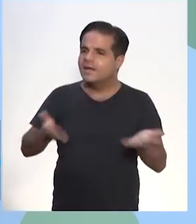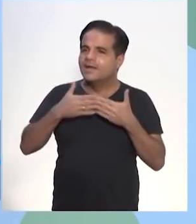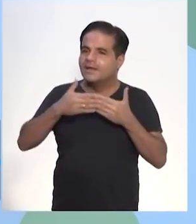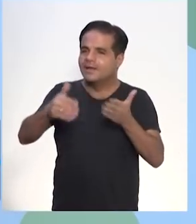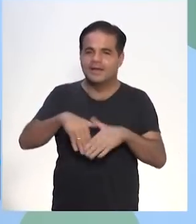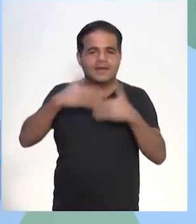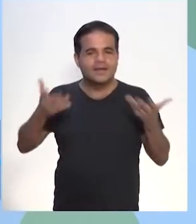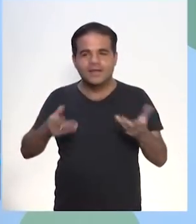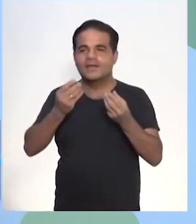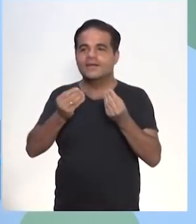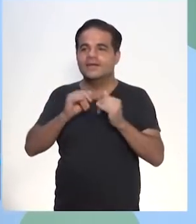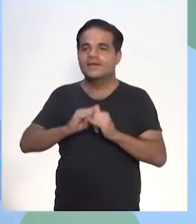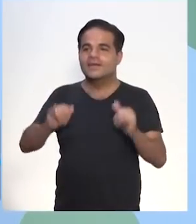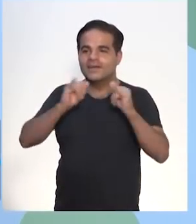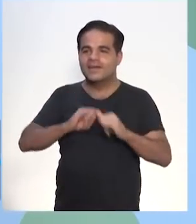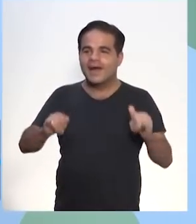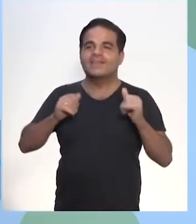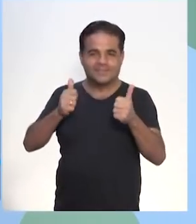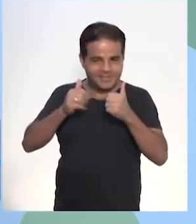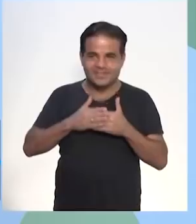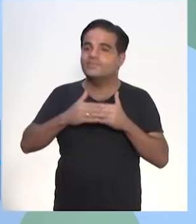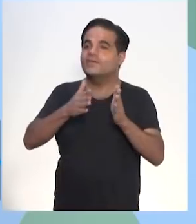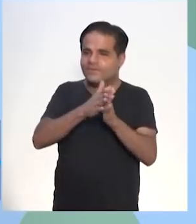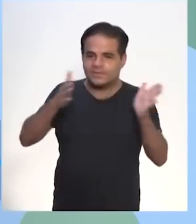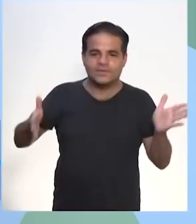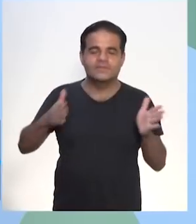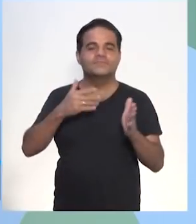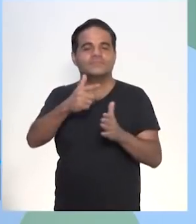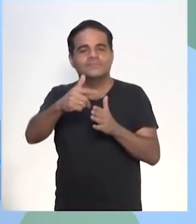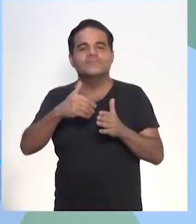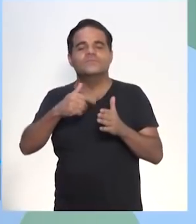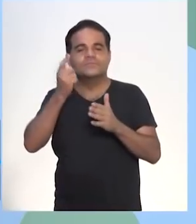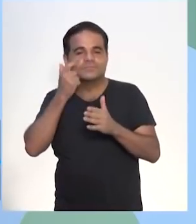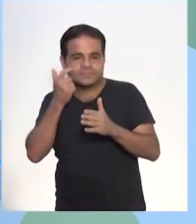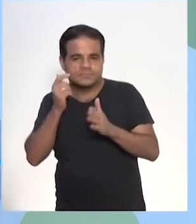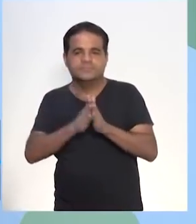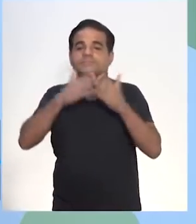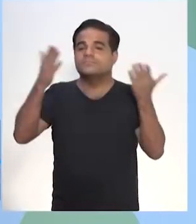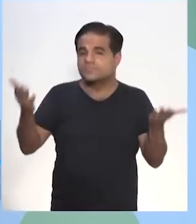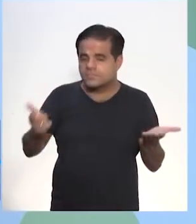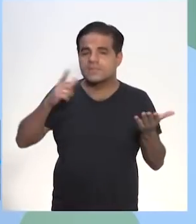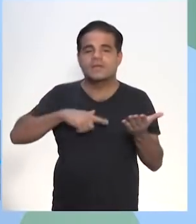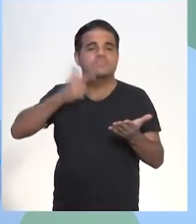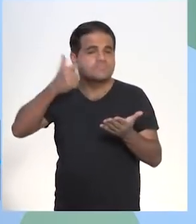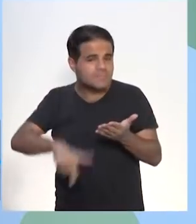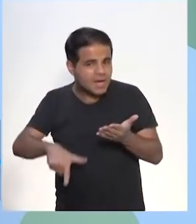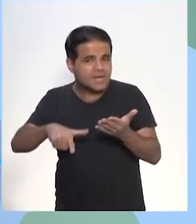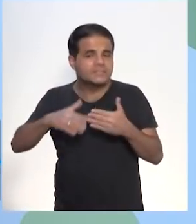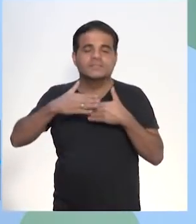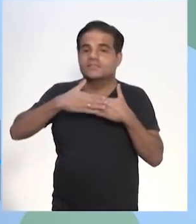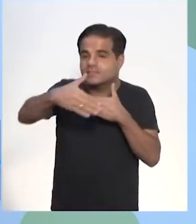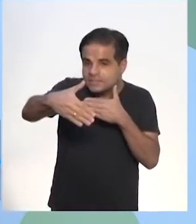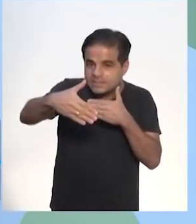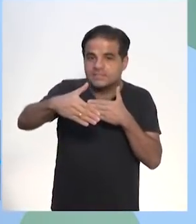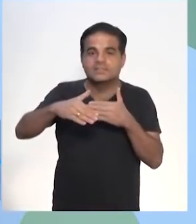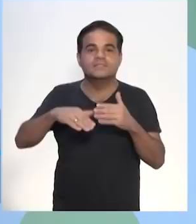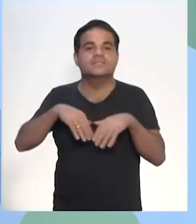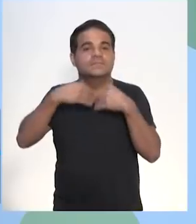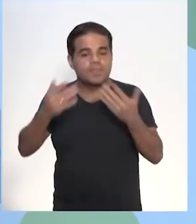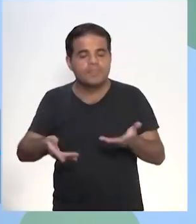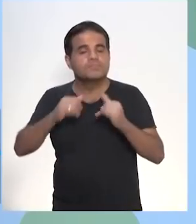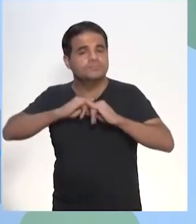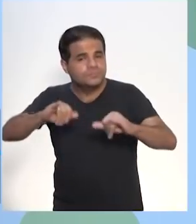serve o anúncio publicitário? Pode parecer uma resposta óbvia, mas vocês verão que tem muito mais por baixo do que um simples anúncio, uma